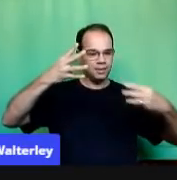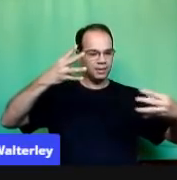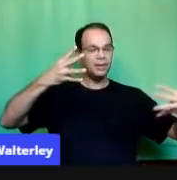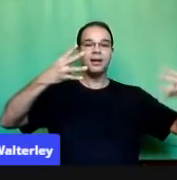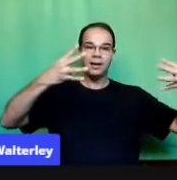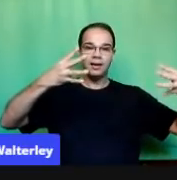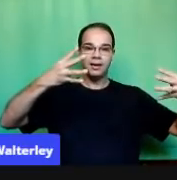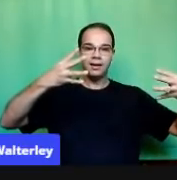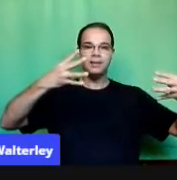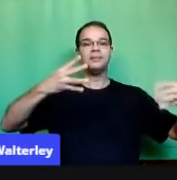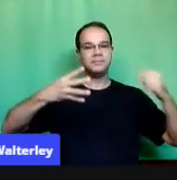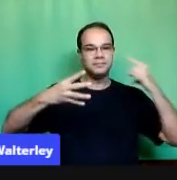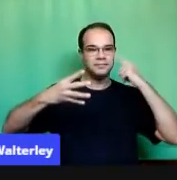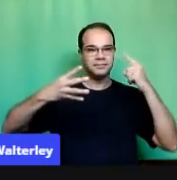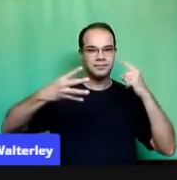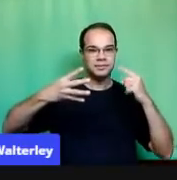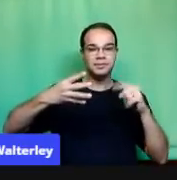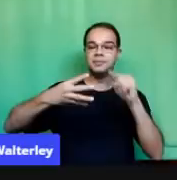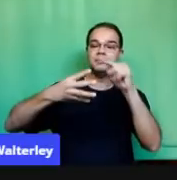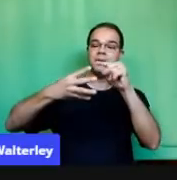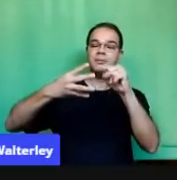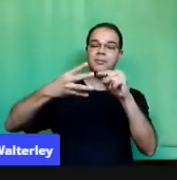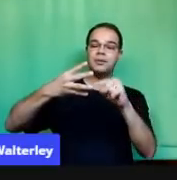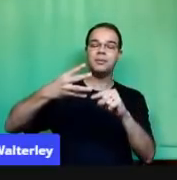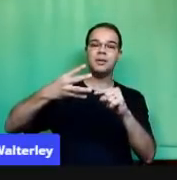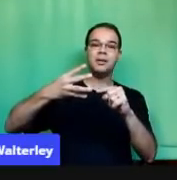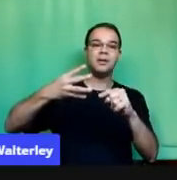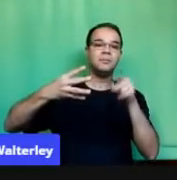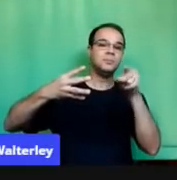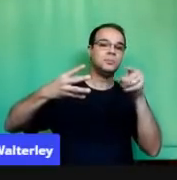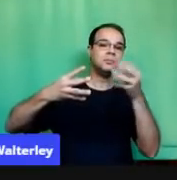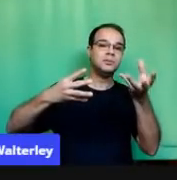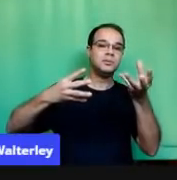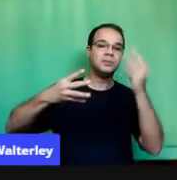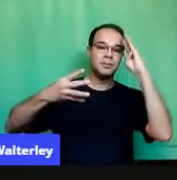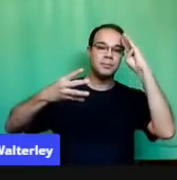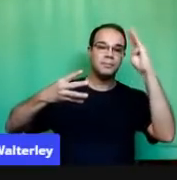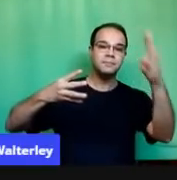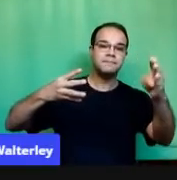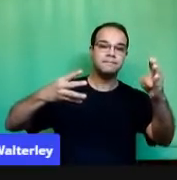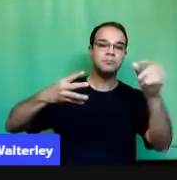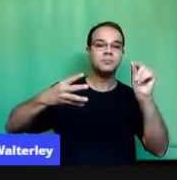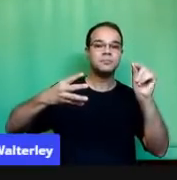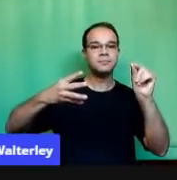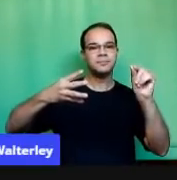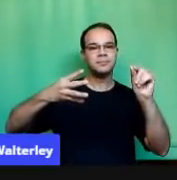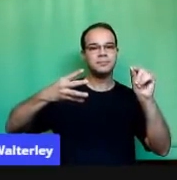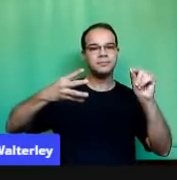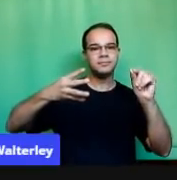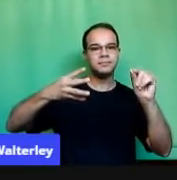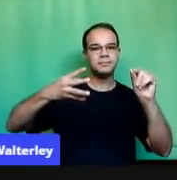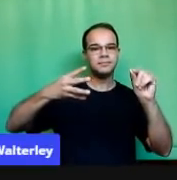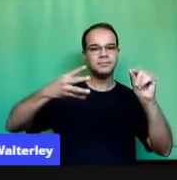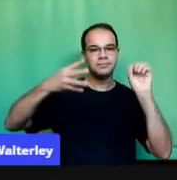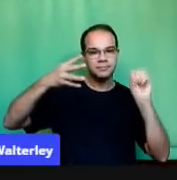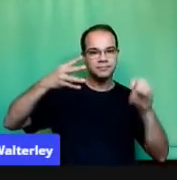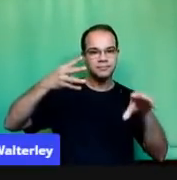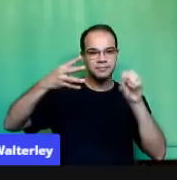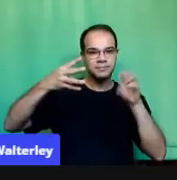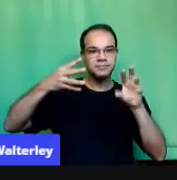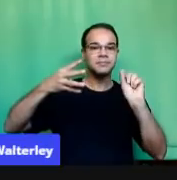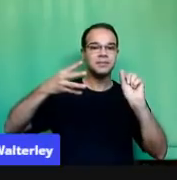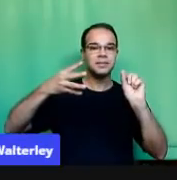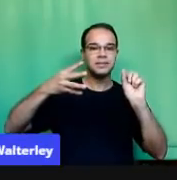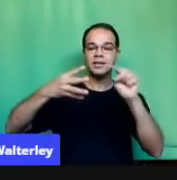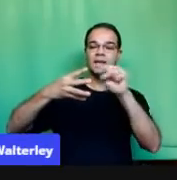muita atenção em qual é o objetivo que queremos chegar com essa criança para que ela consiga se